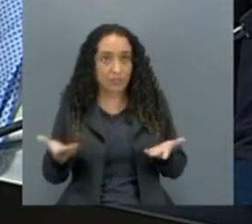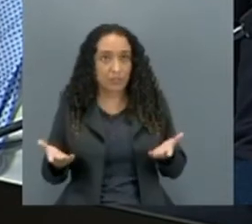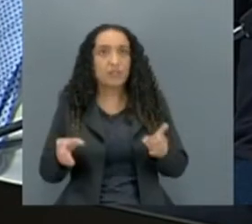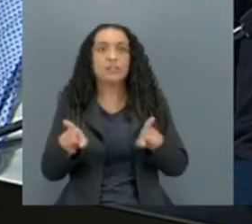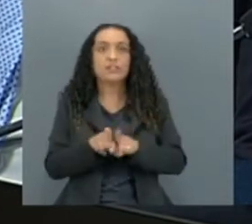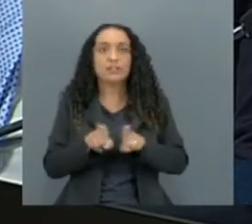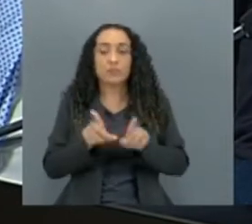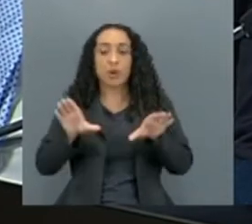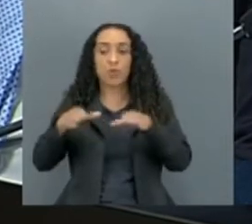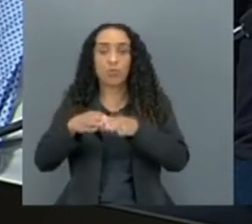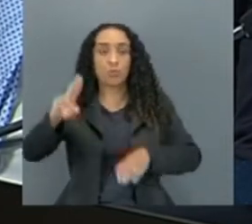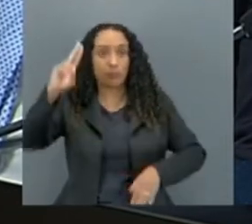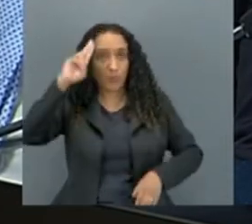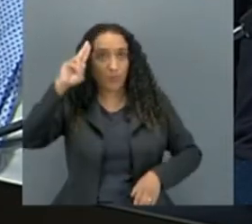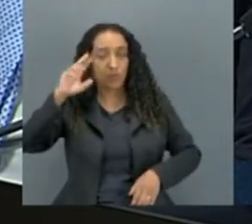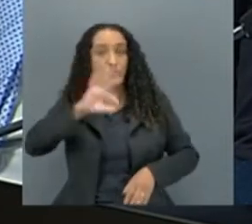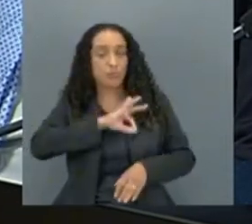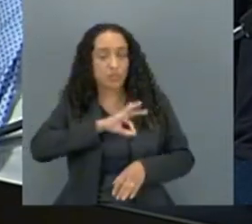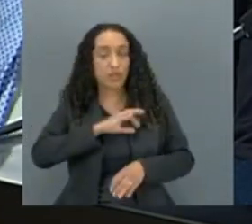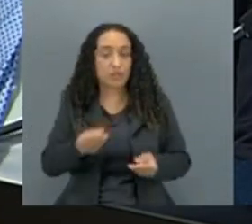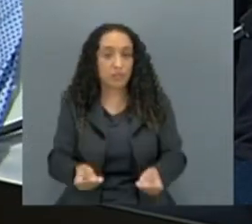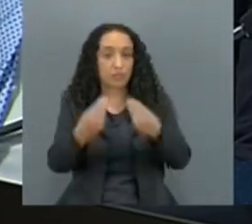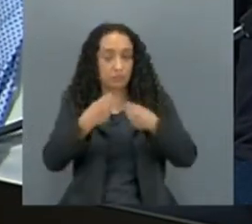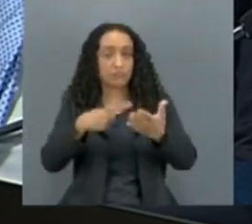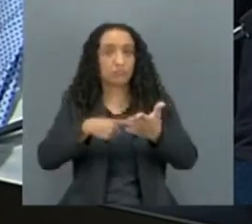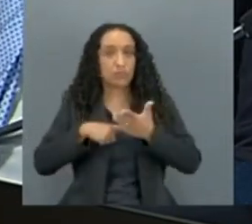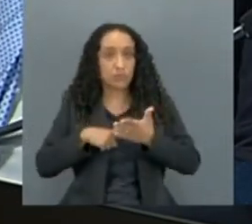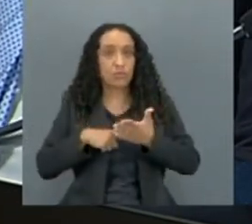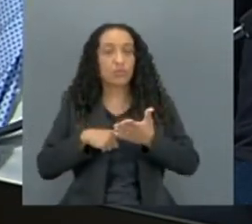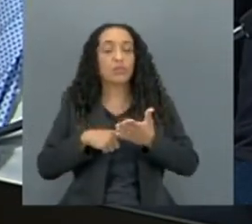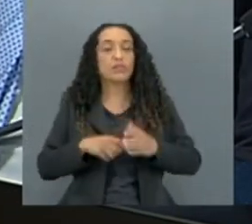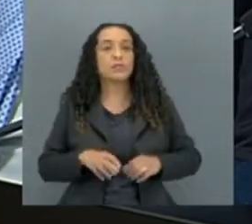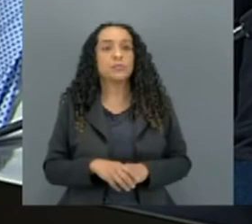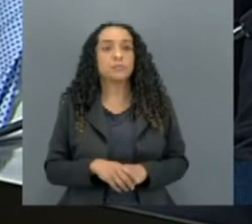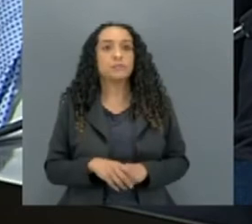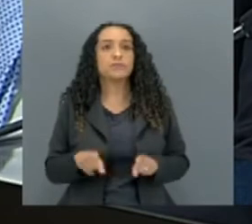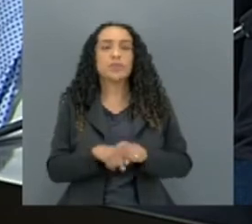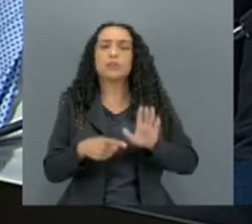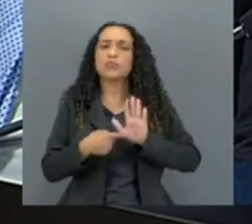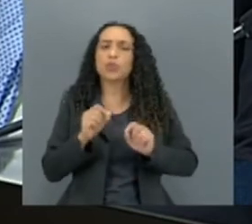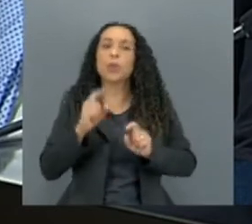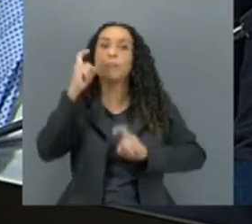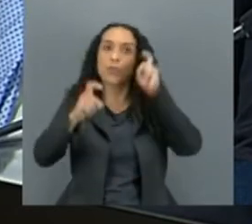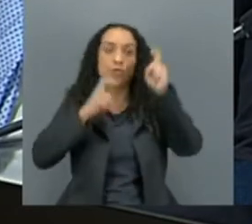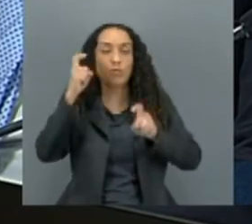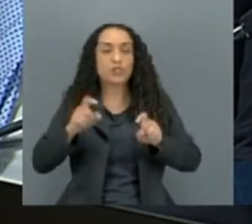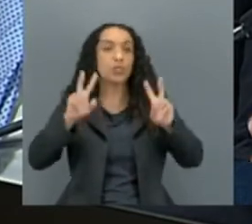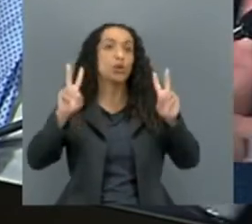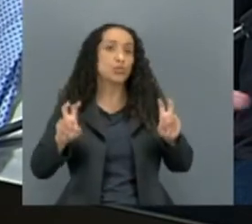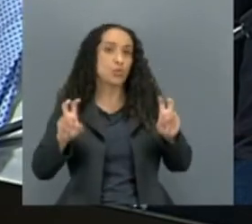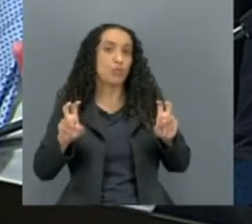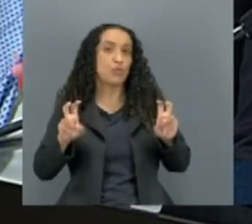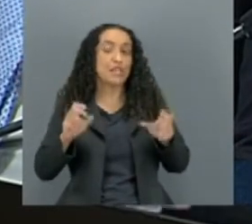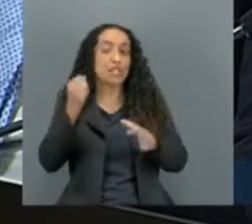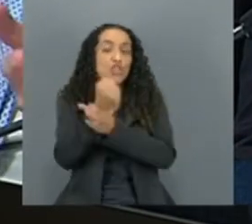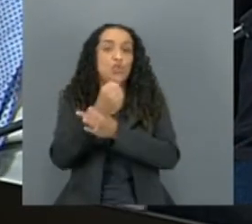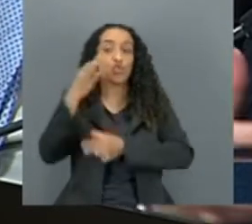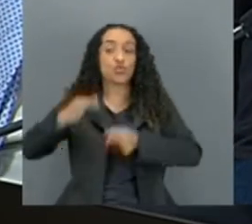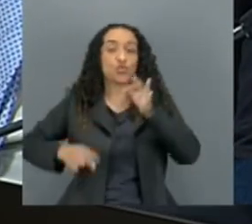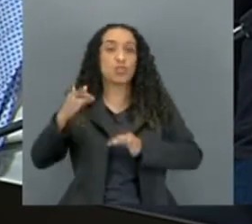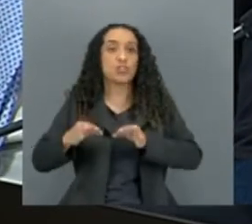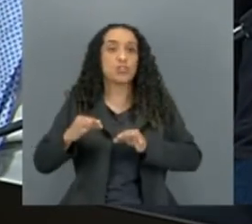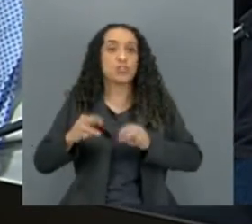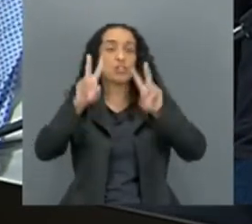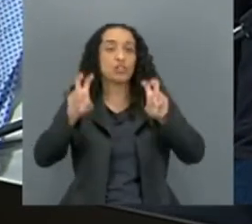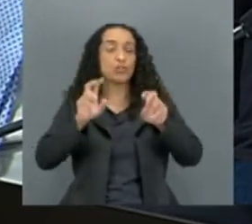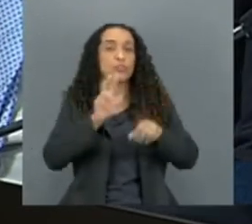forças policiais que nos trouxeram isso e demonstraram muita preocupação sobre a segurança jurídica sobre essas